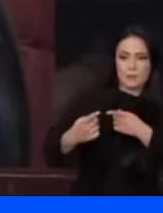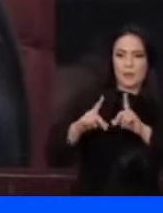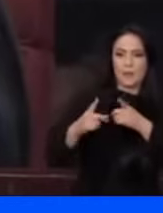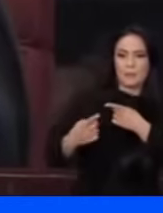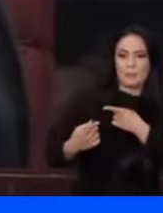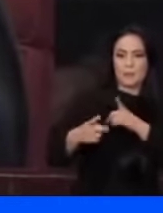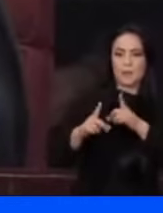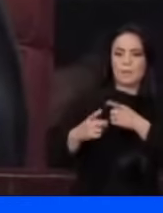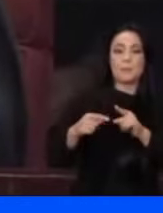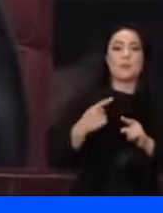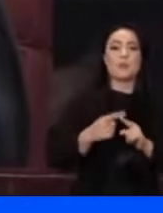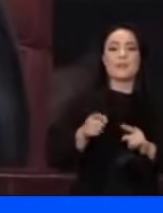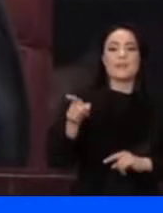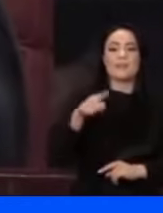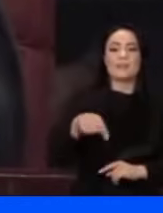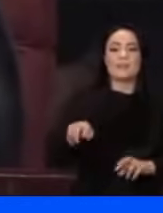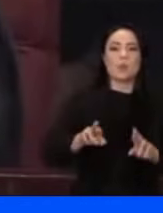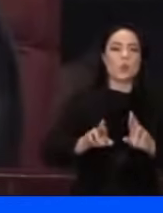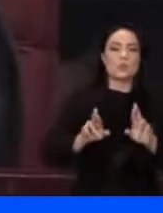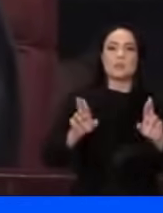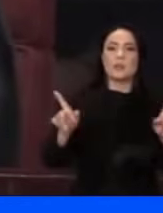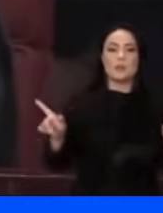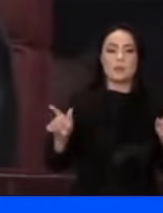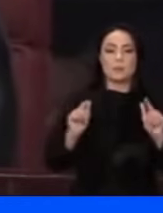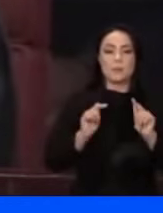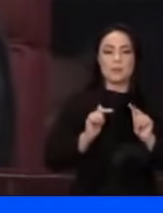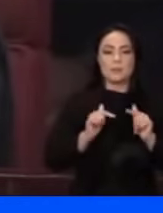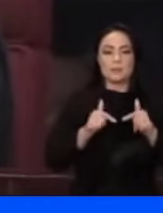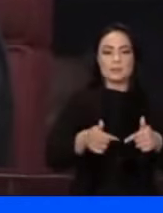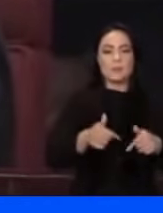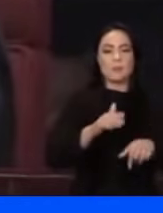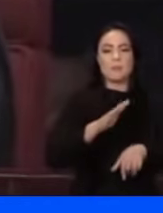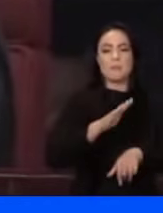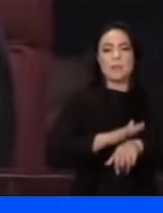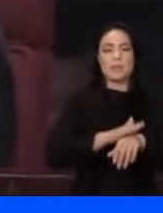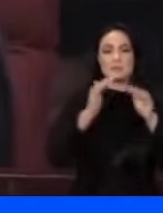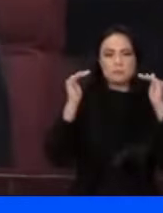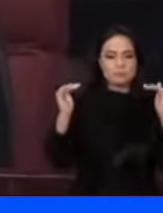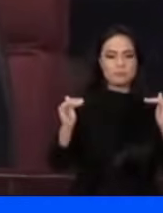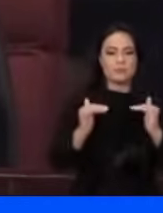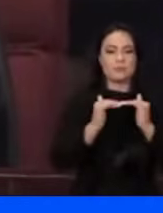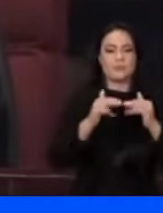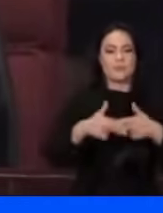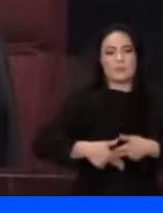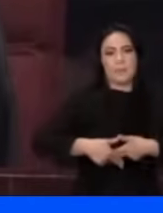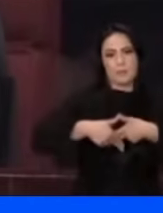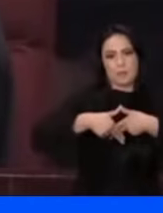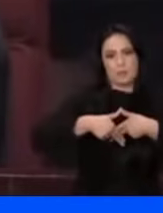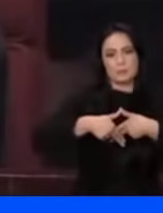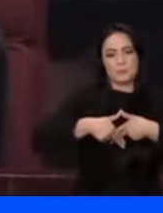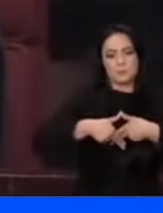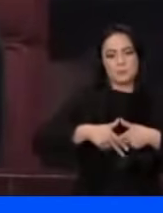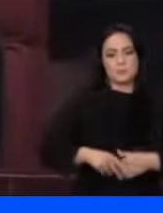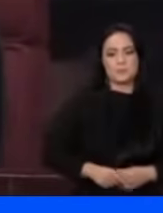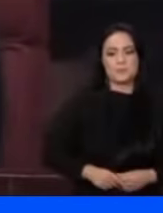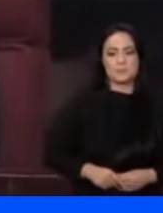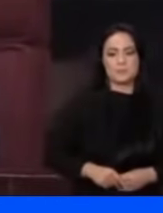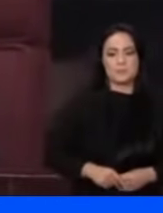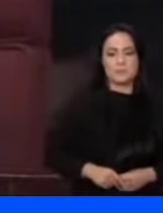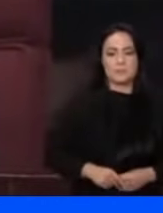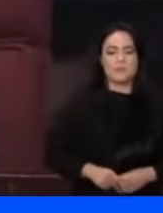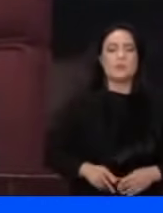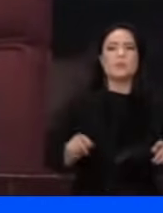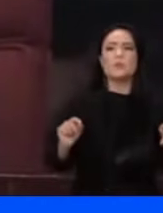atacados porque eles eram contrários a uma ação mais contundente das Forças Armadas. Mais contundente